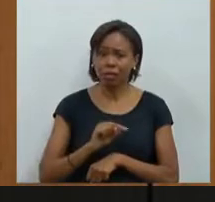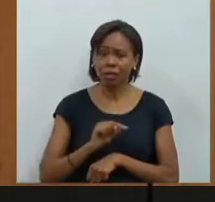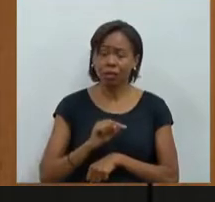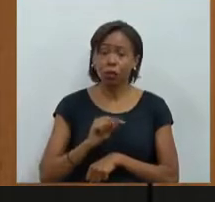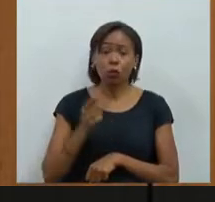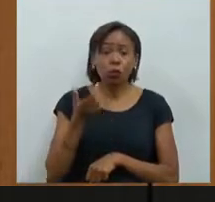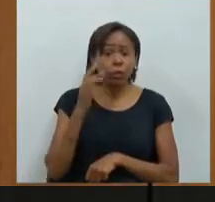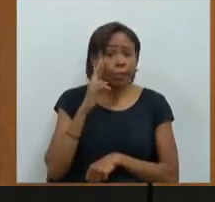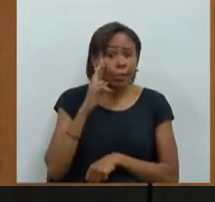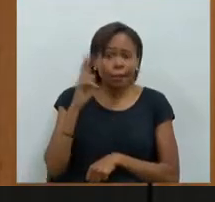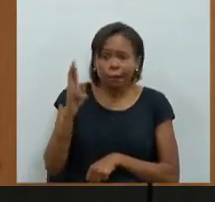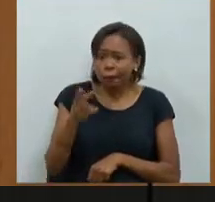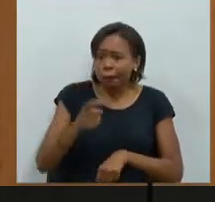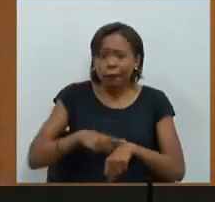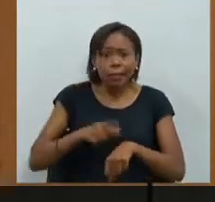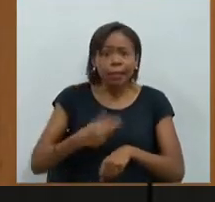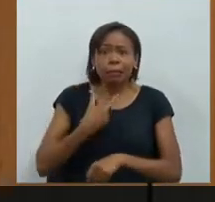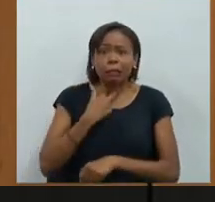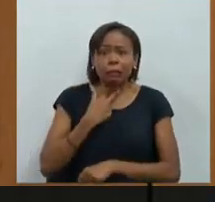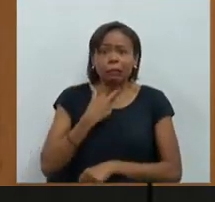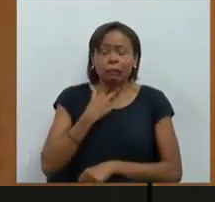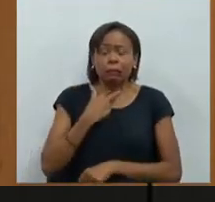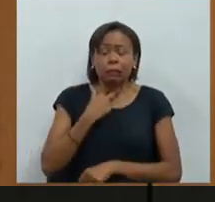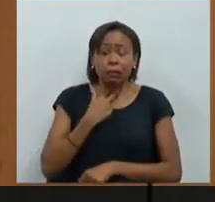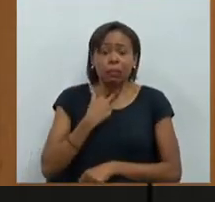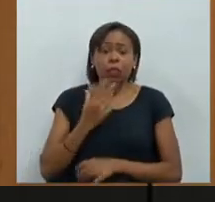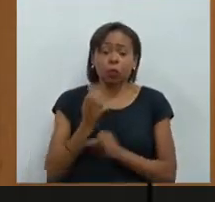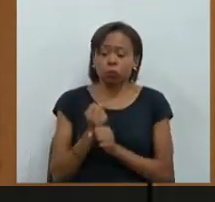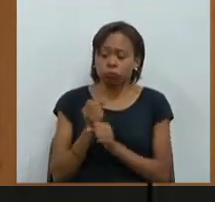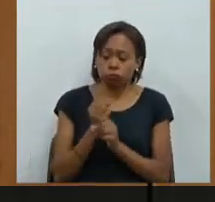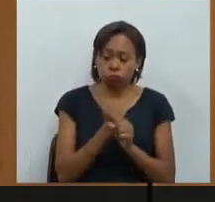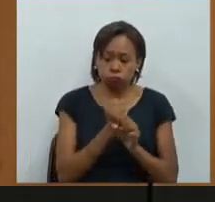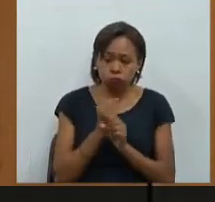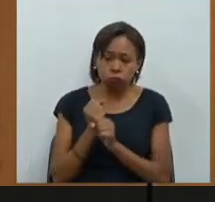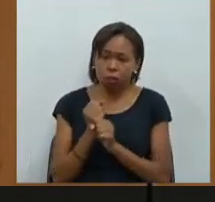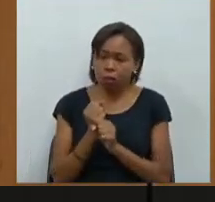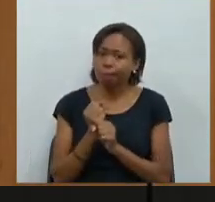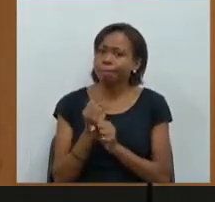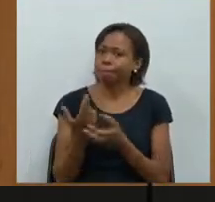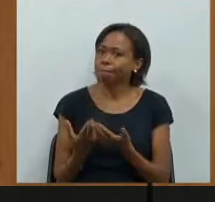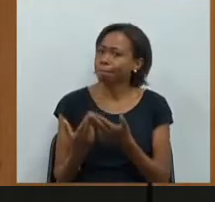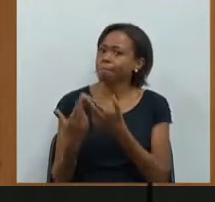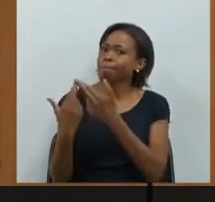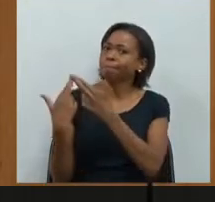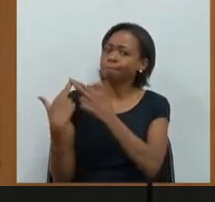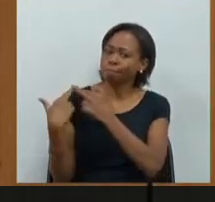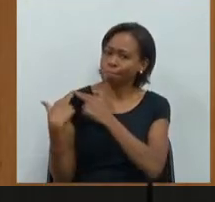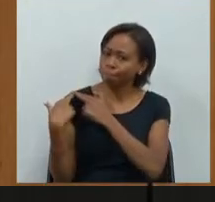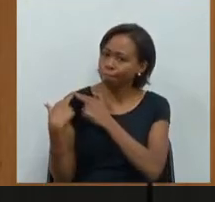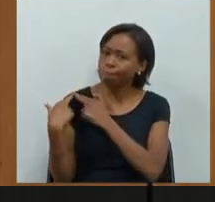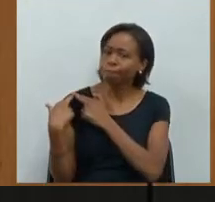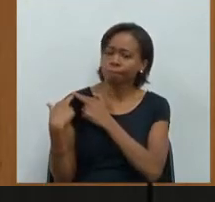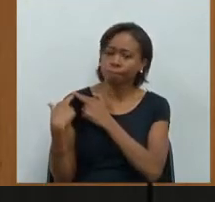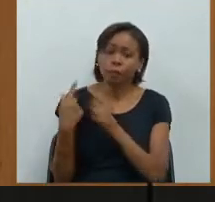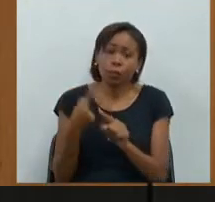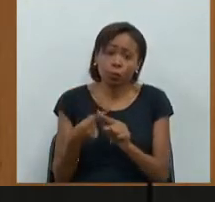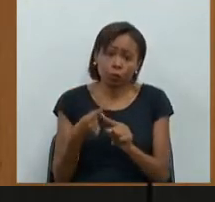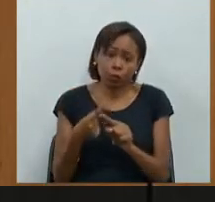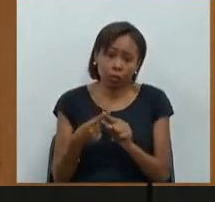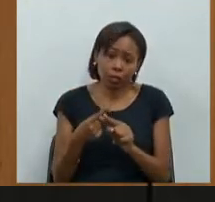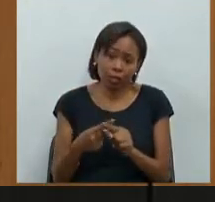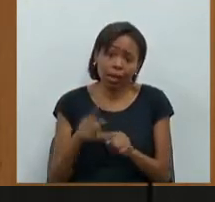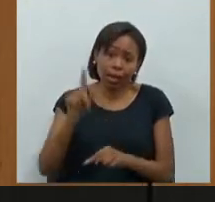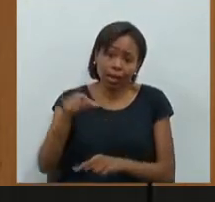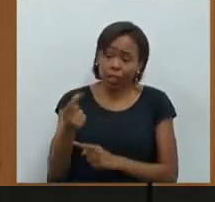contas deixa a gente com o cabelo em pé. Né? E é uma responsabilidade grande, porque A gente está lidando com